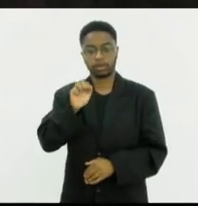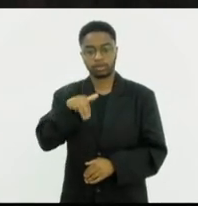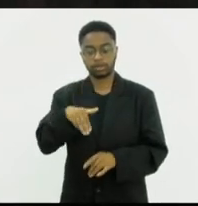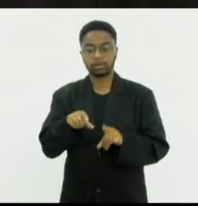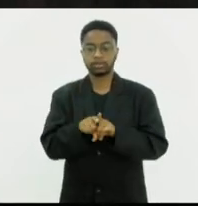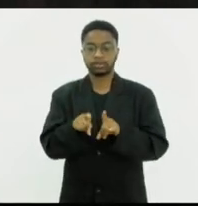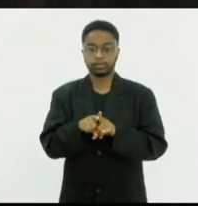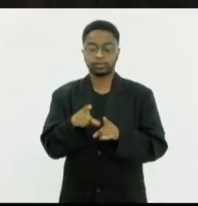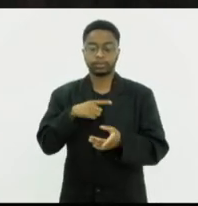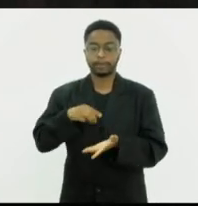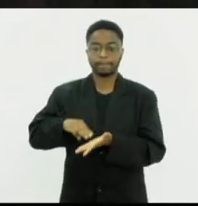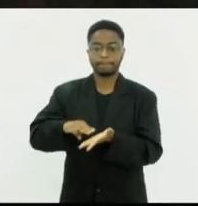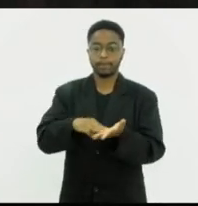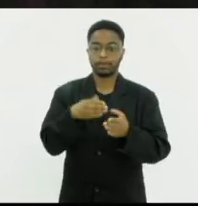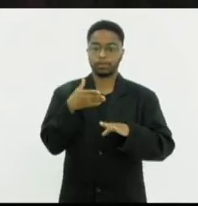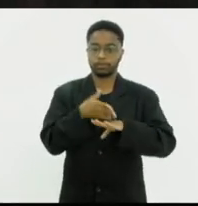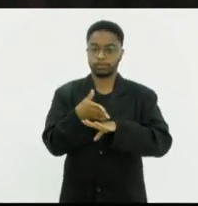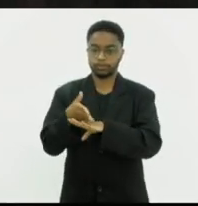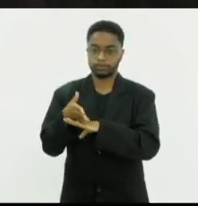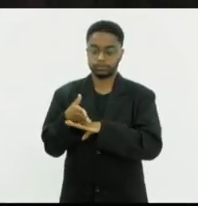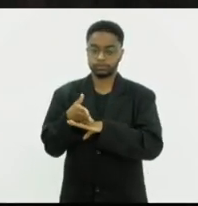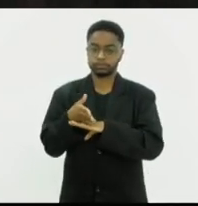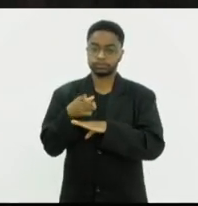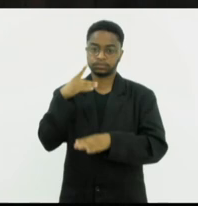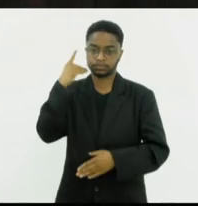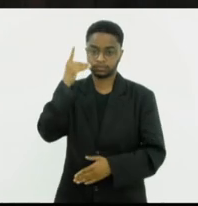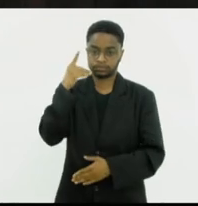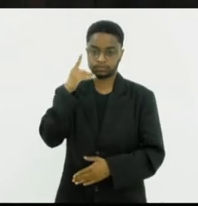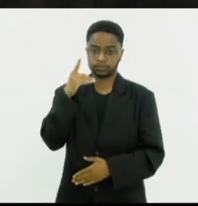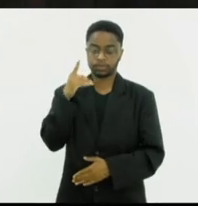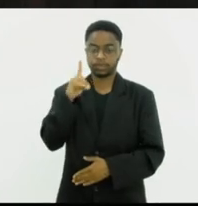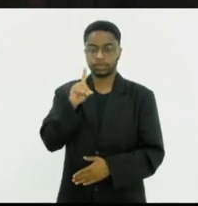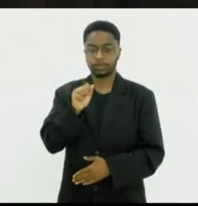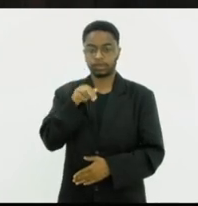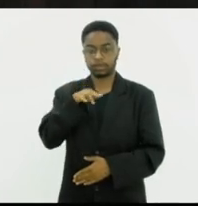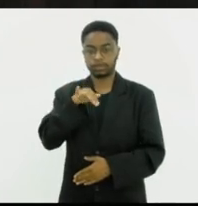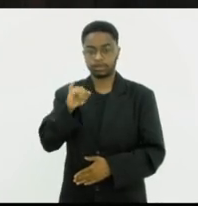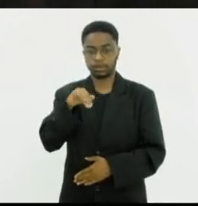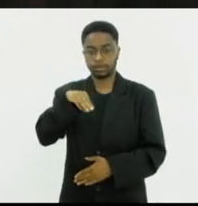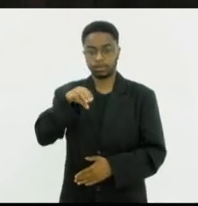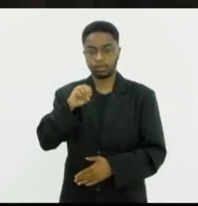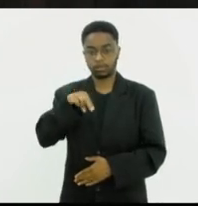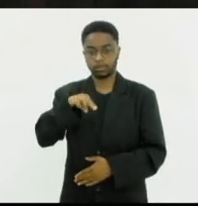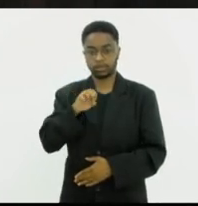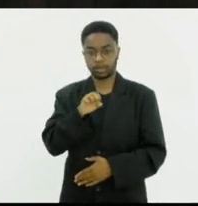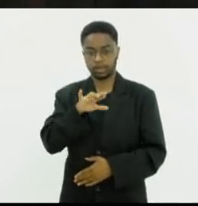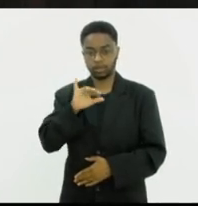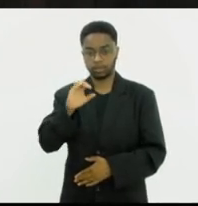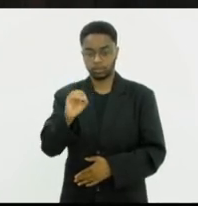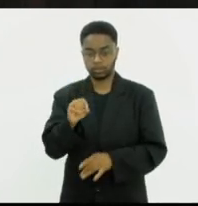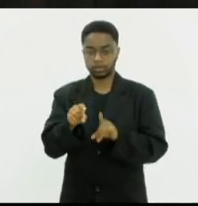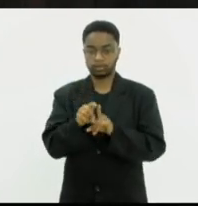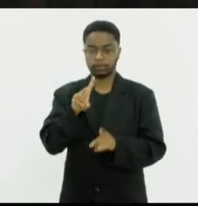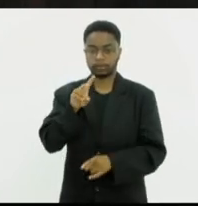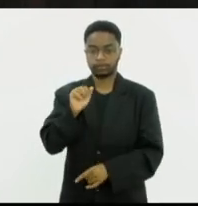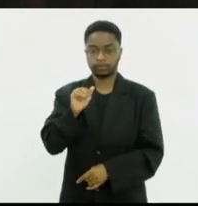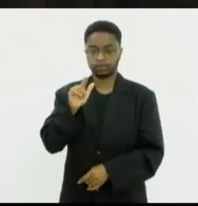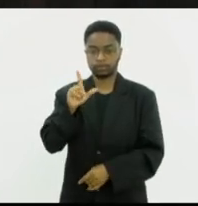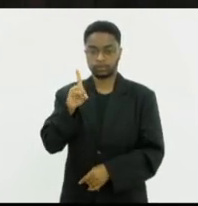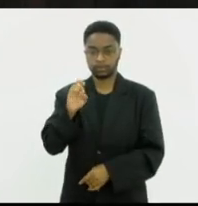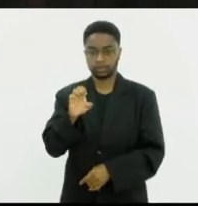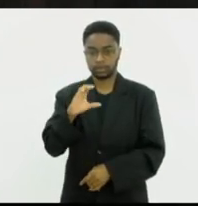de membros efetivos a deputada Dani Monteiro, o deputado Valdeque